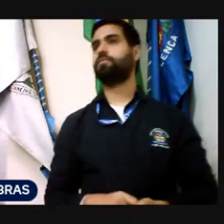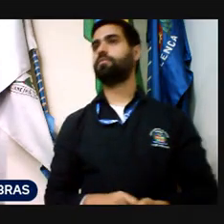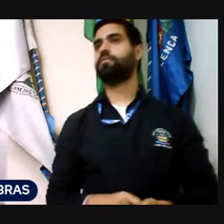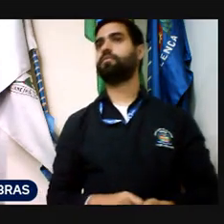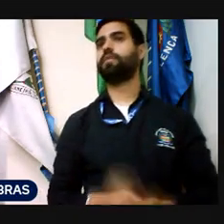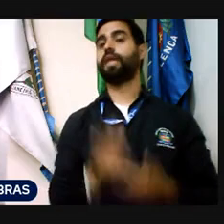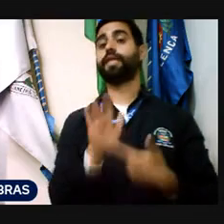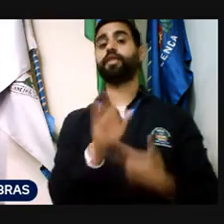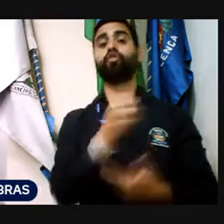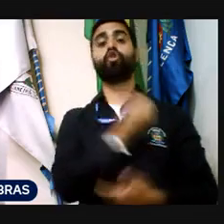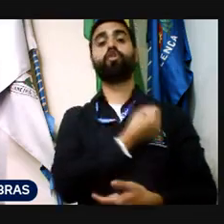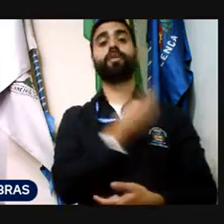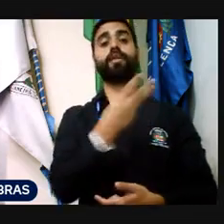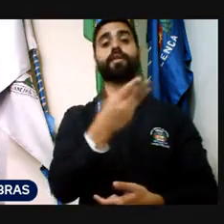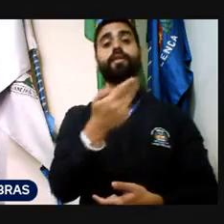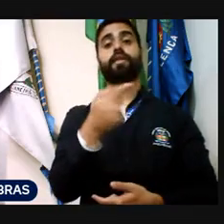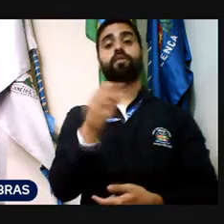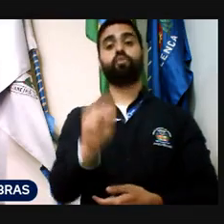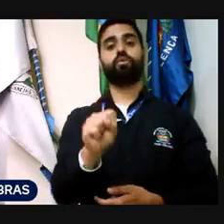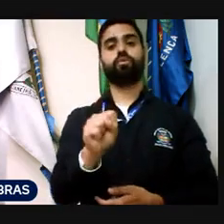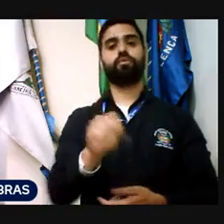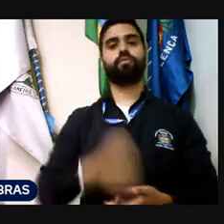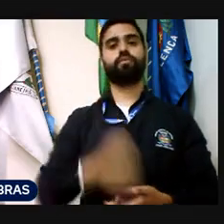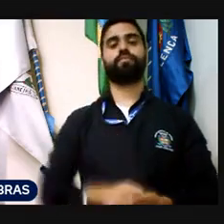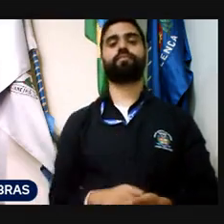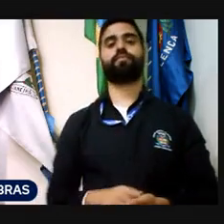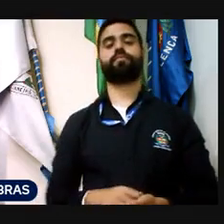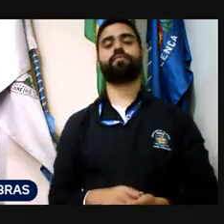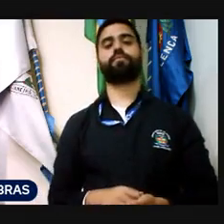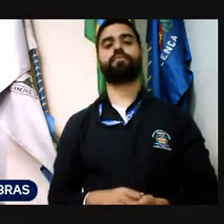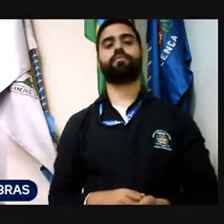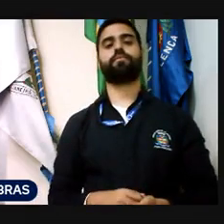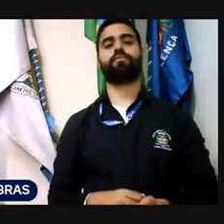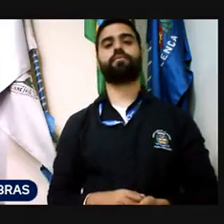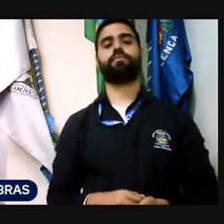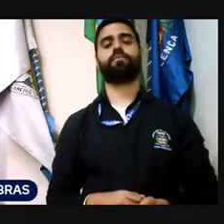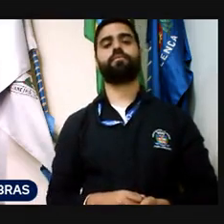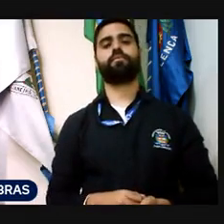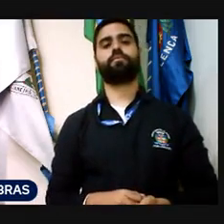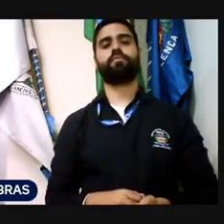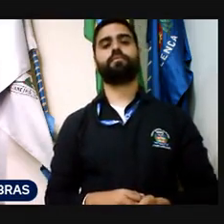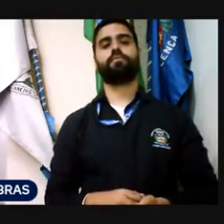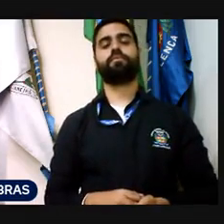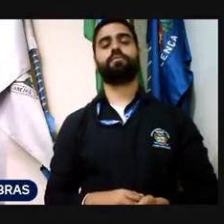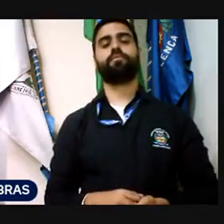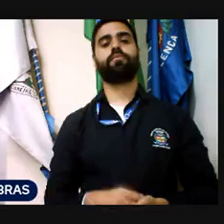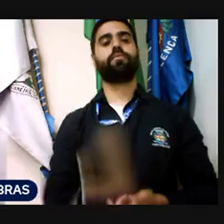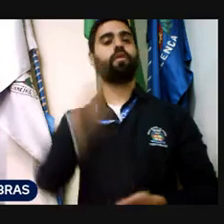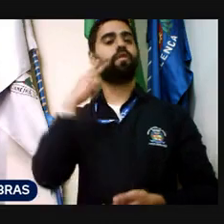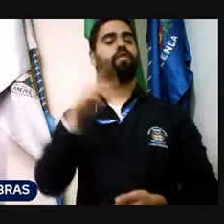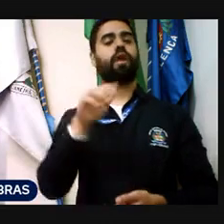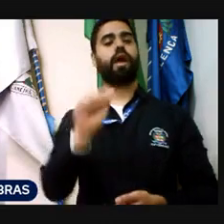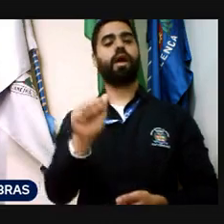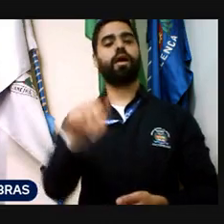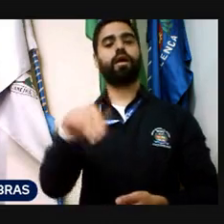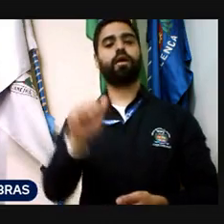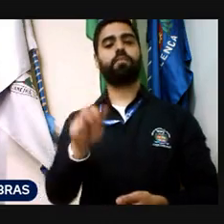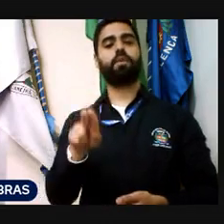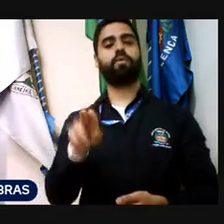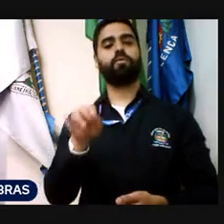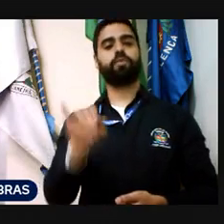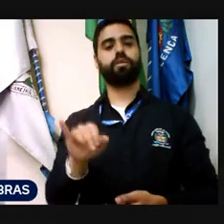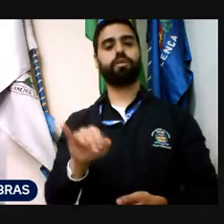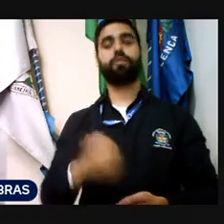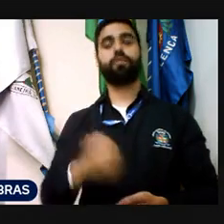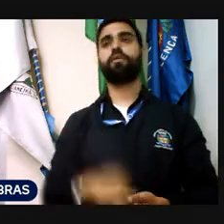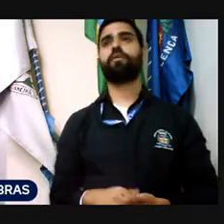Indicação número 378, excelentíssimo senhor presidente da Câmara Municipal, vereador José Reinaldo, o vereador José Amauri, requer a vossa